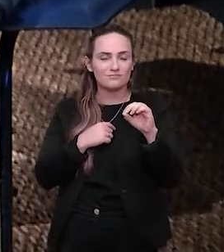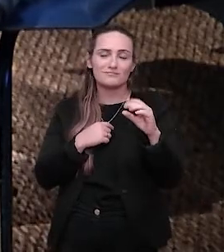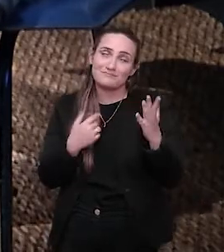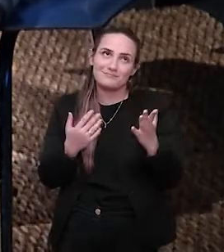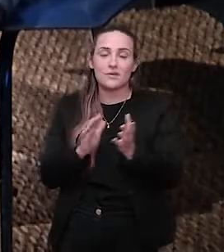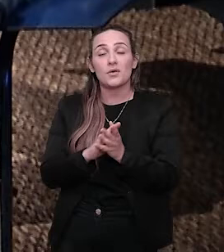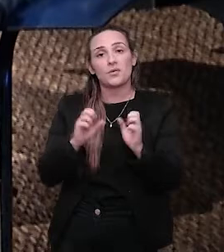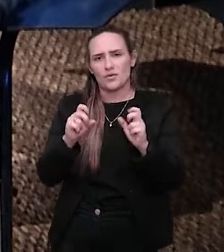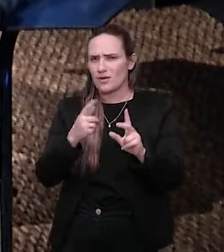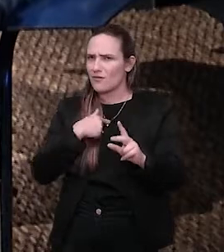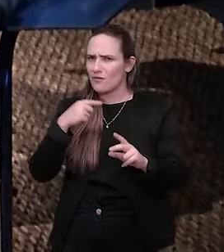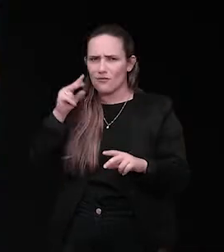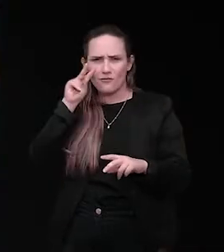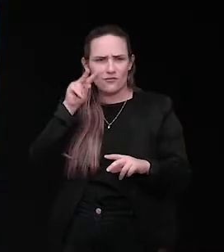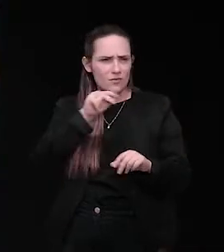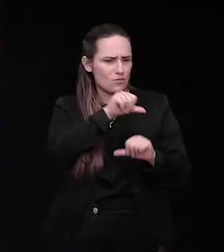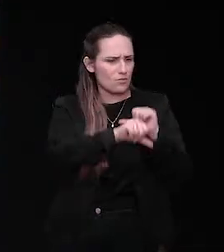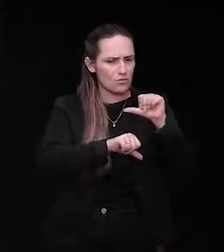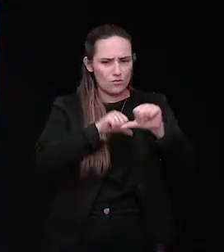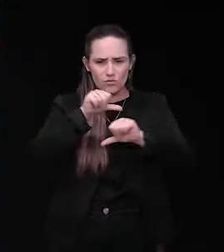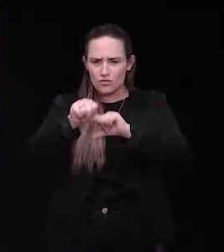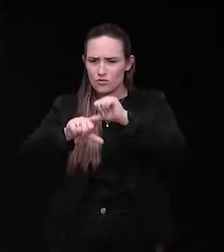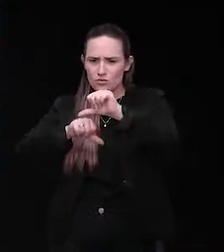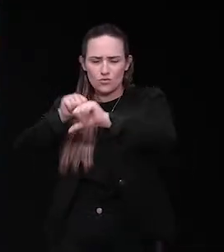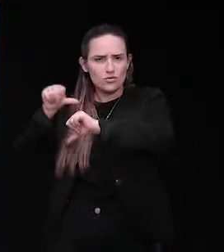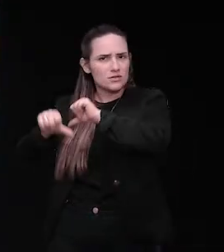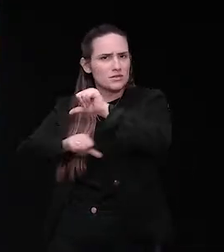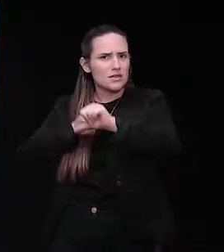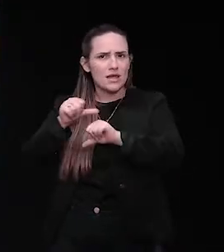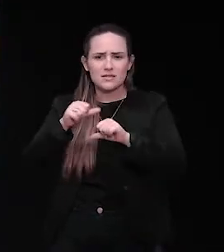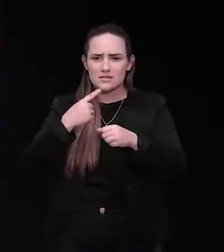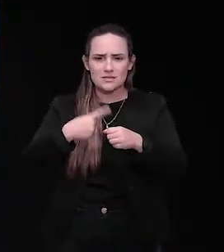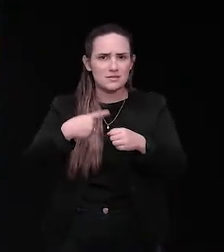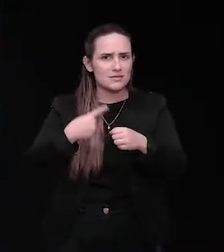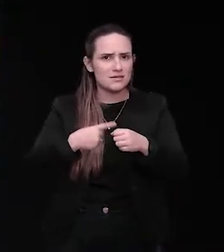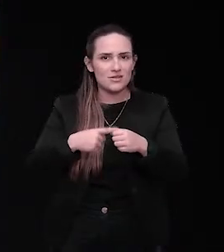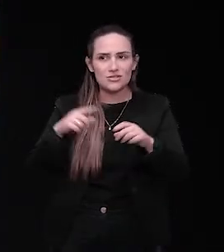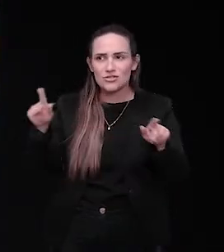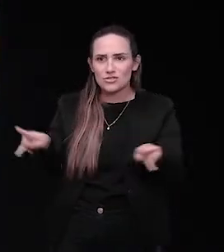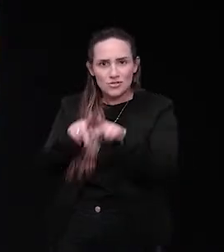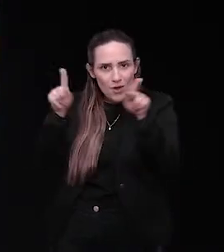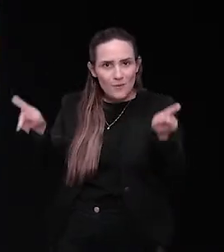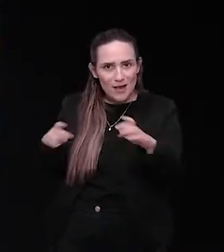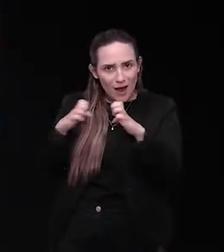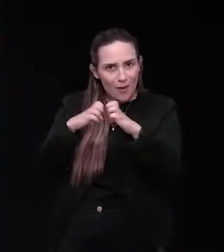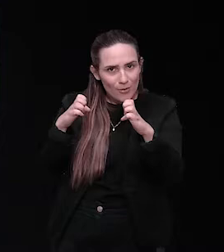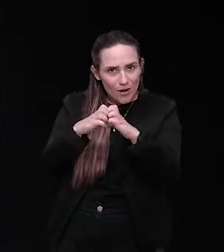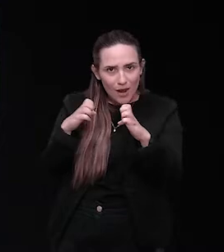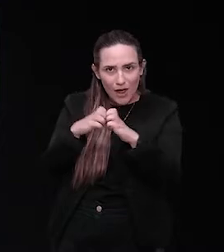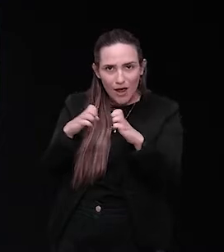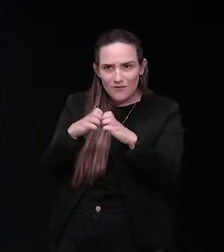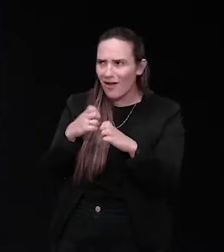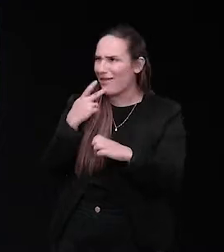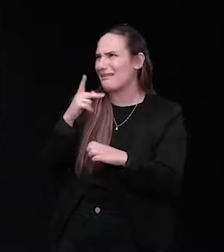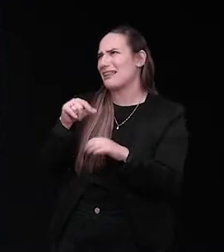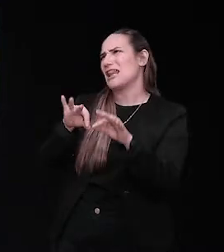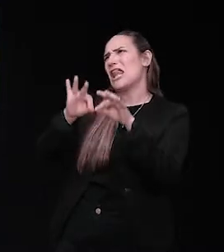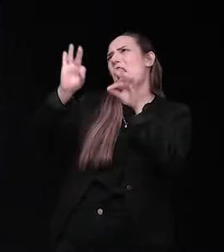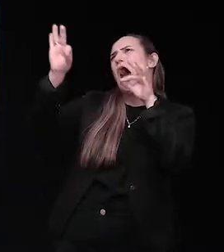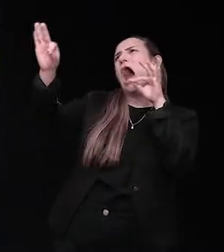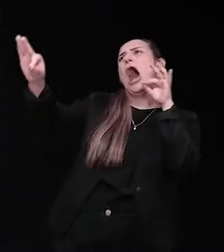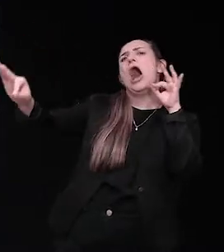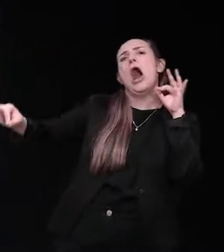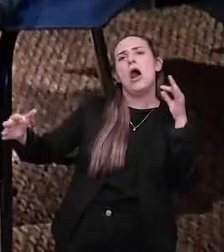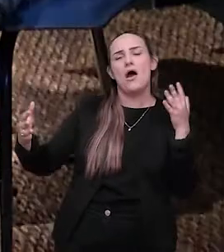prazer de ter visto diversas etapas de Campo Grande, né? Eu lembro que quando criança, adolescente, o shopping em Campo Grande era o fim do mundo. Era lá no final da